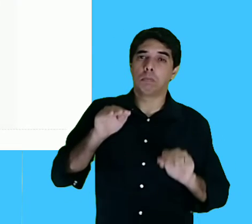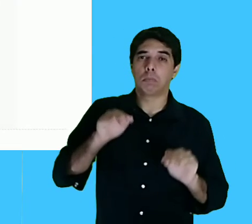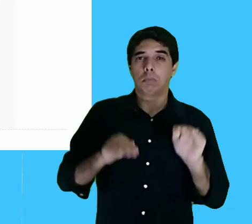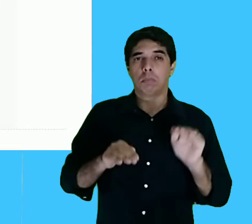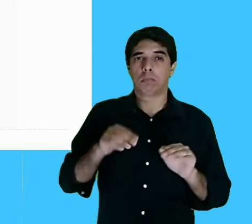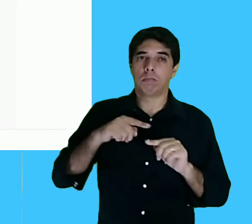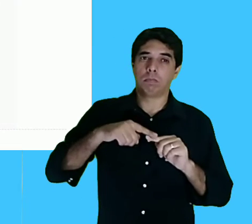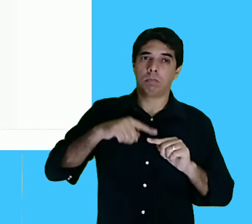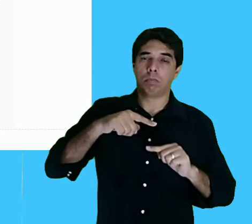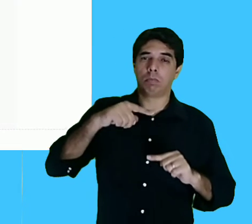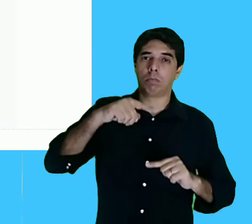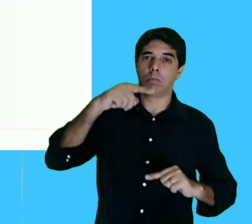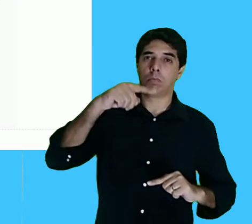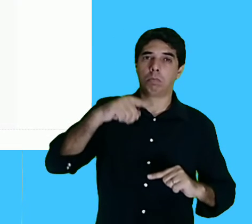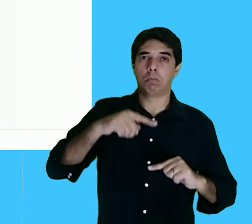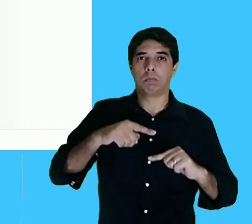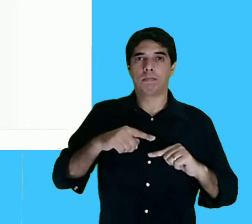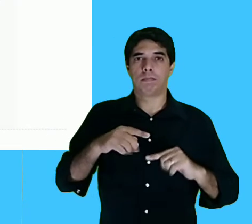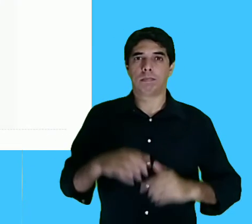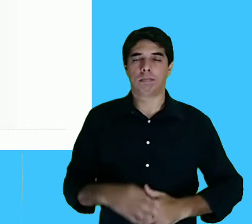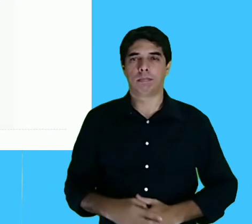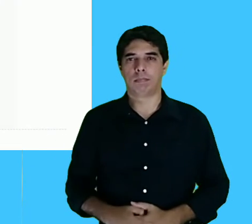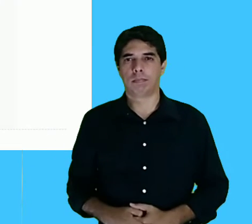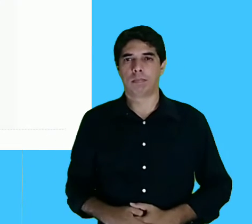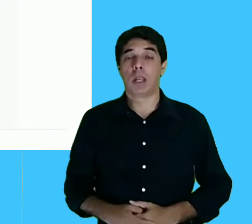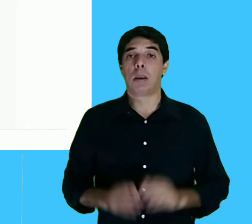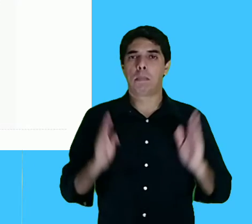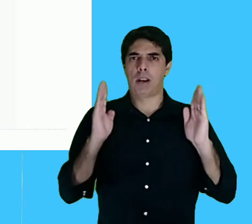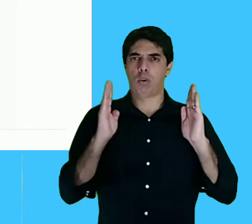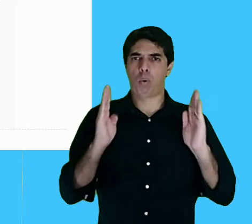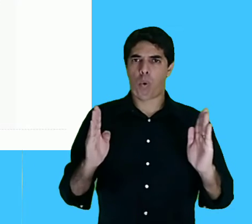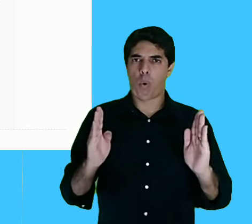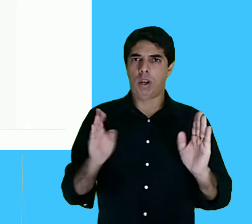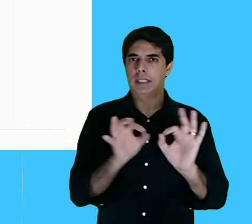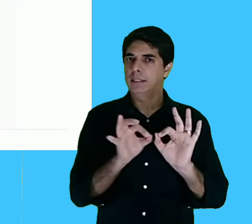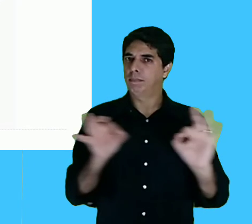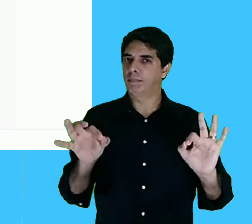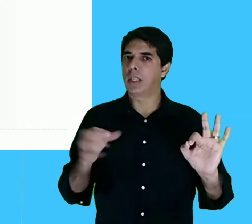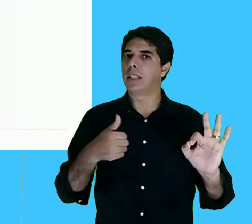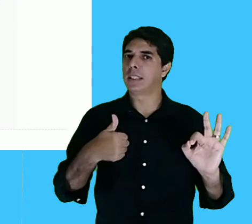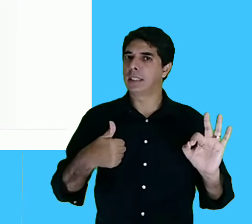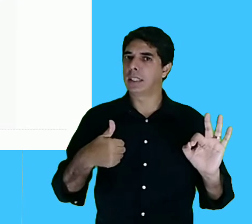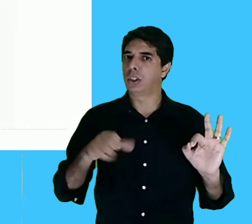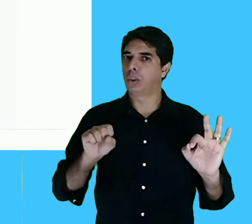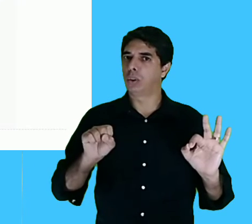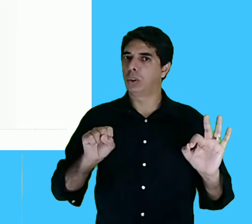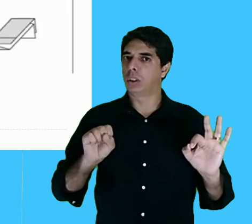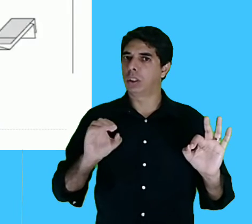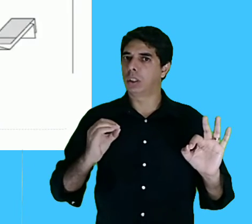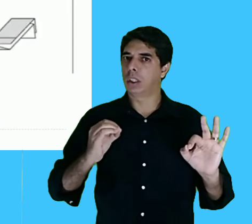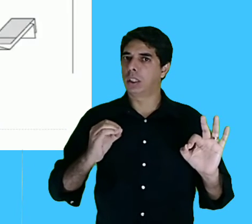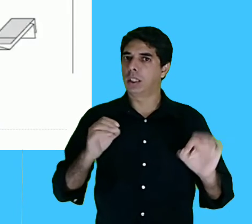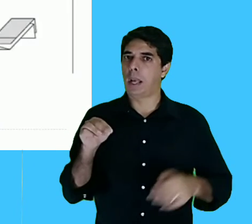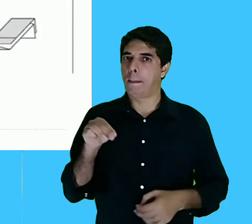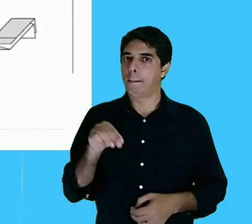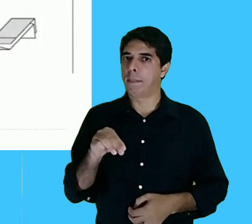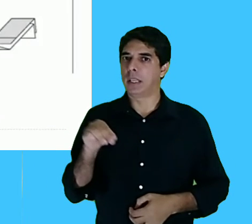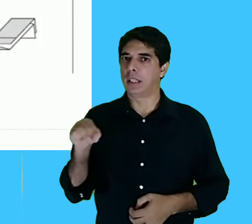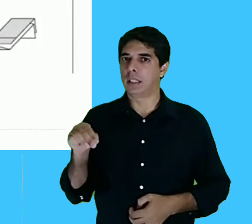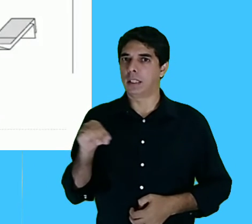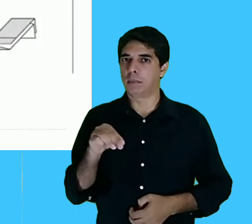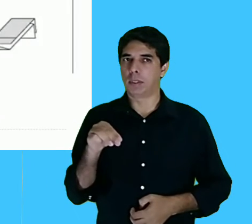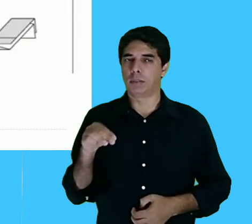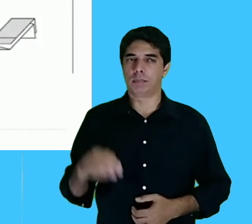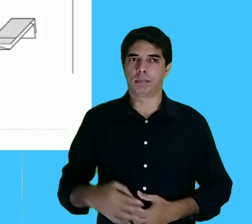nessa legenda. Então, para todo mundo, o comprimento da legenda é 180 milímetros. Vamos falar um pouco